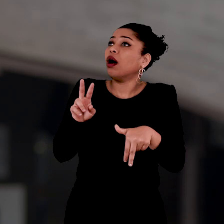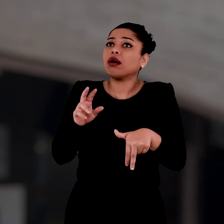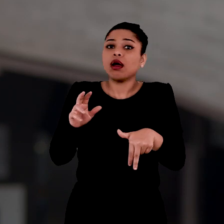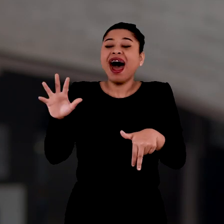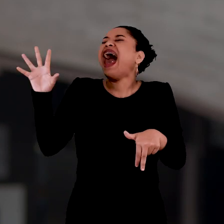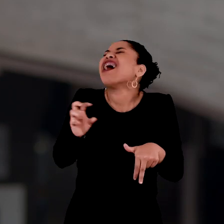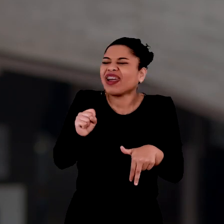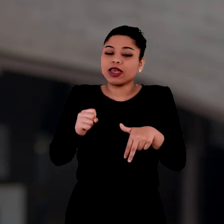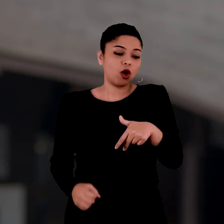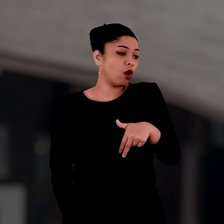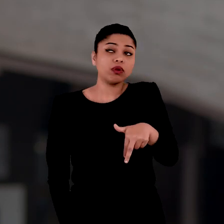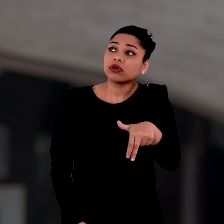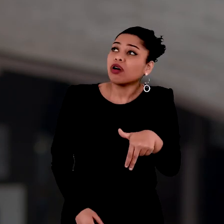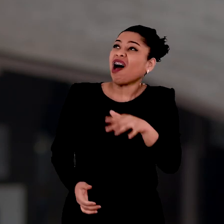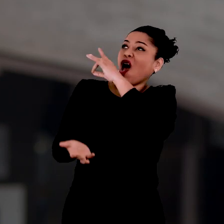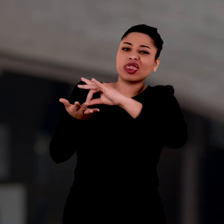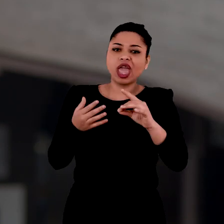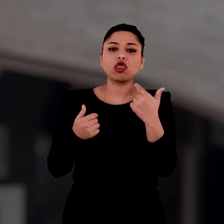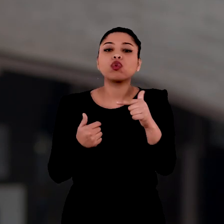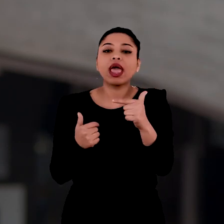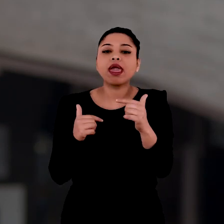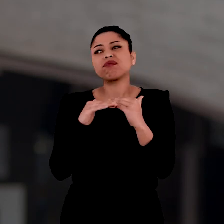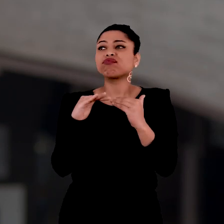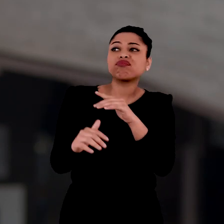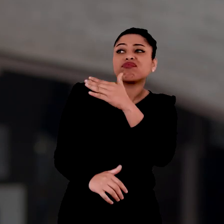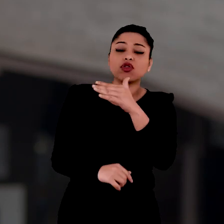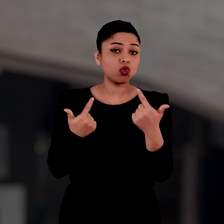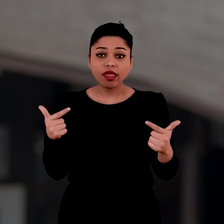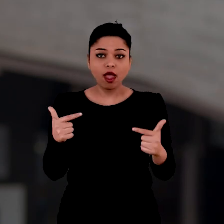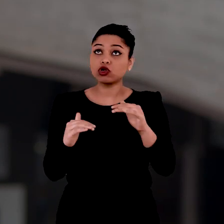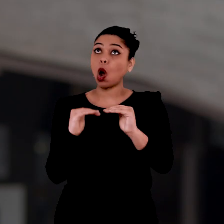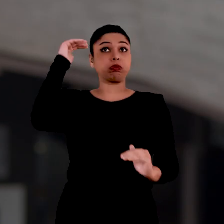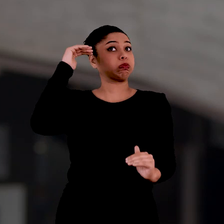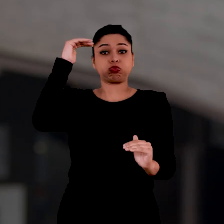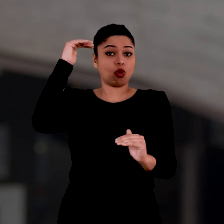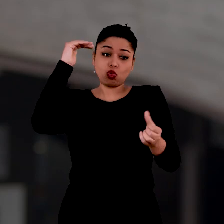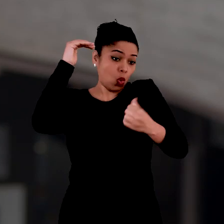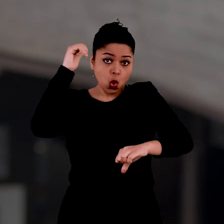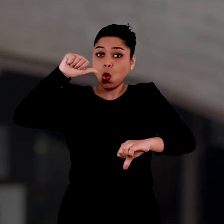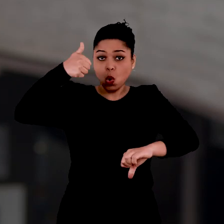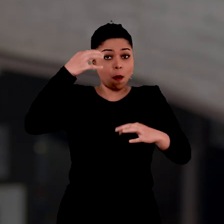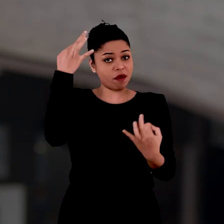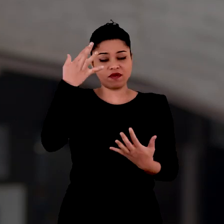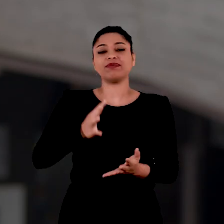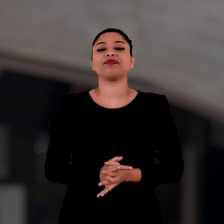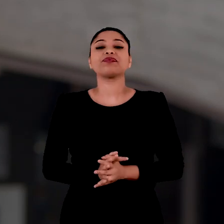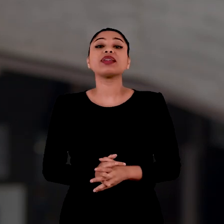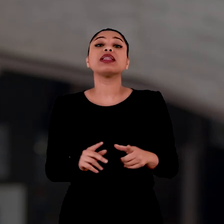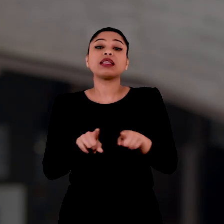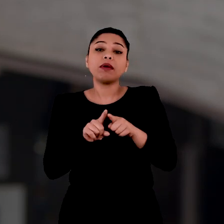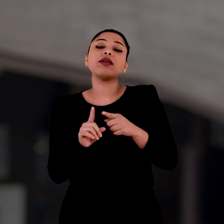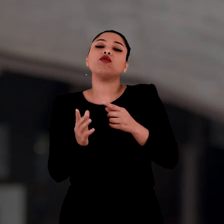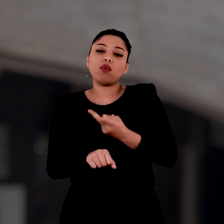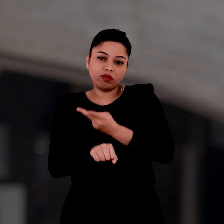também concorreu em outros prêmios, e o primeiro que eu concorri, eu perdi. E eu fiquei muito frustrada quando eu perdi, porque era